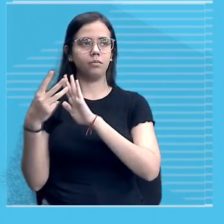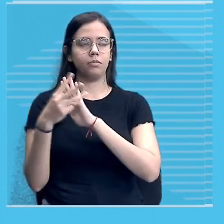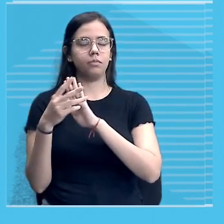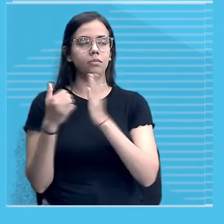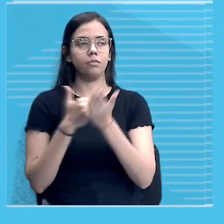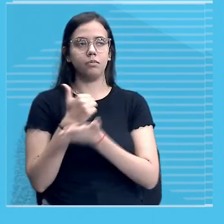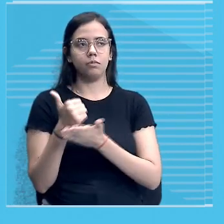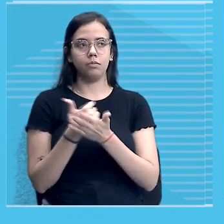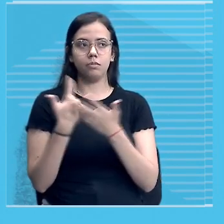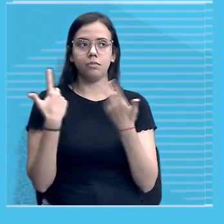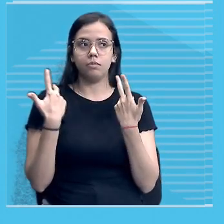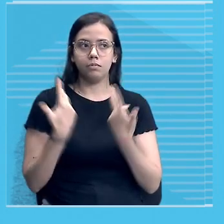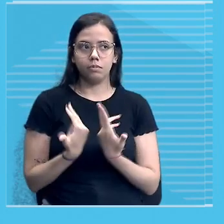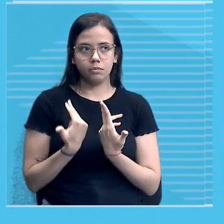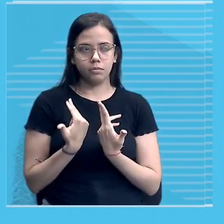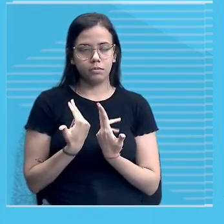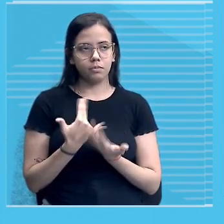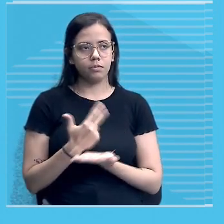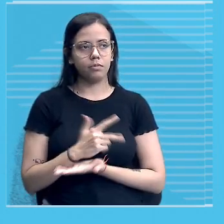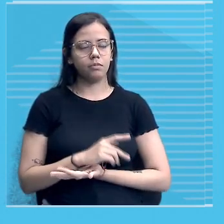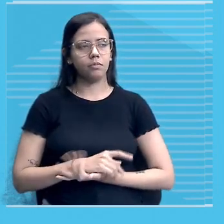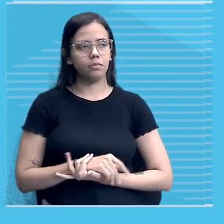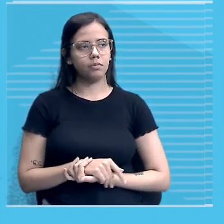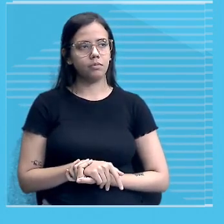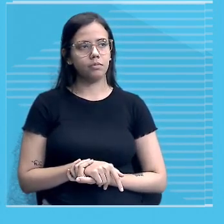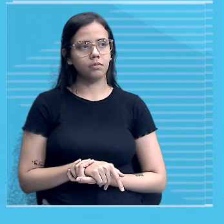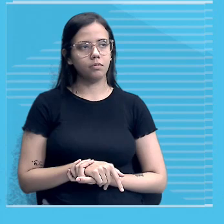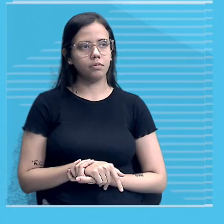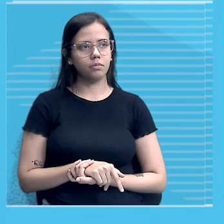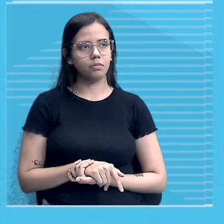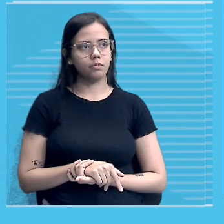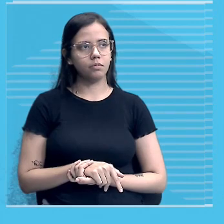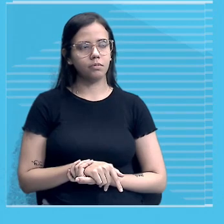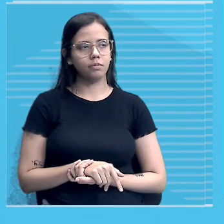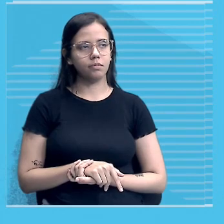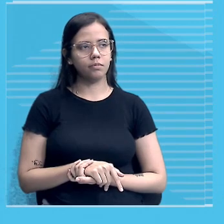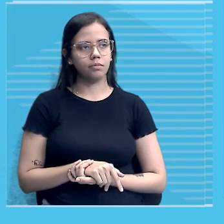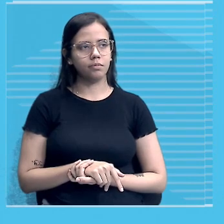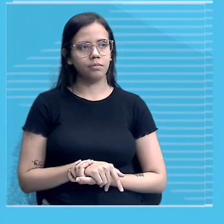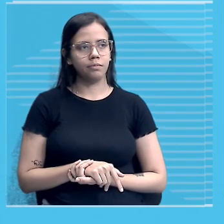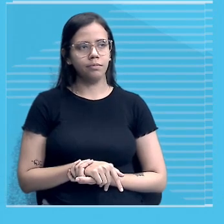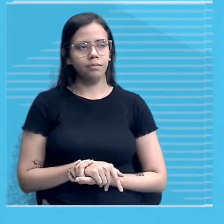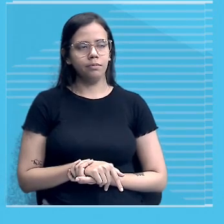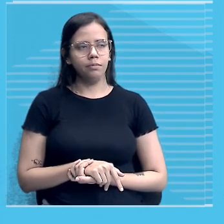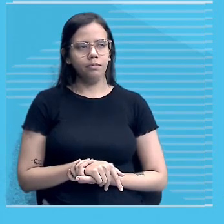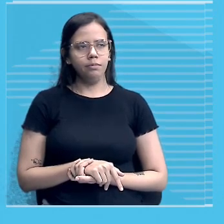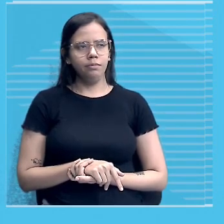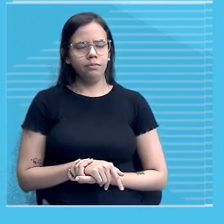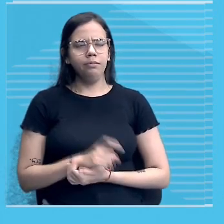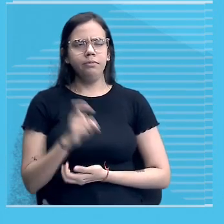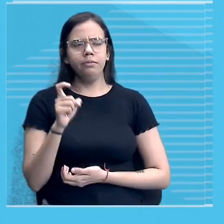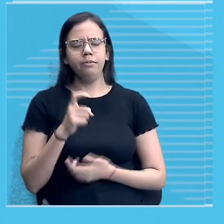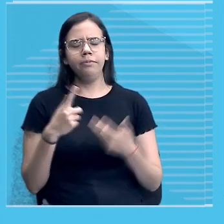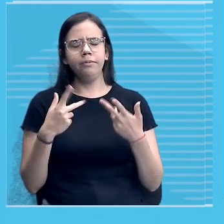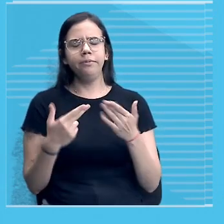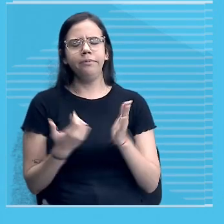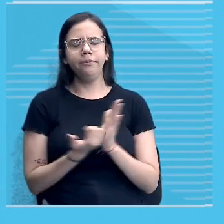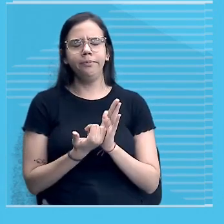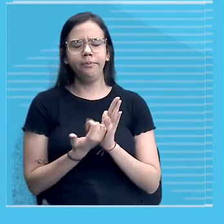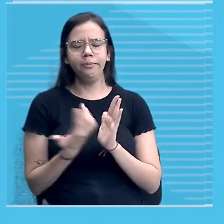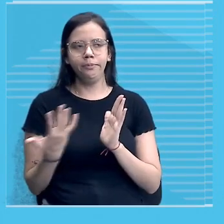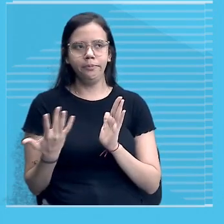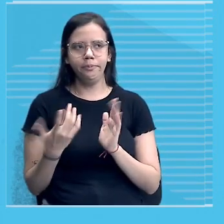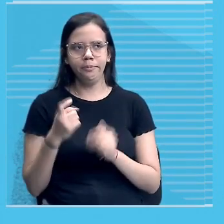dois e dois é né olha aí jovens o meu x = quanto o meu